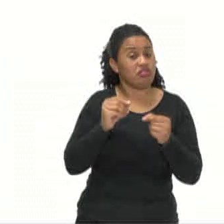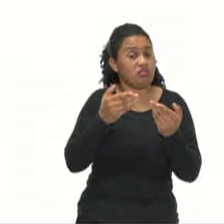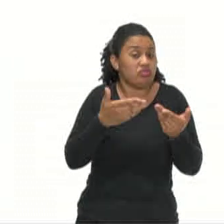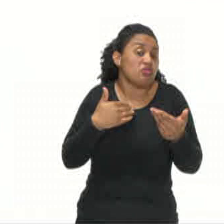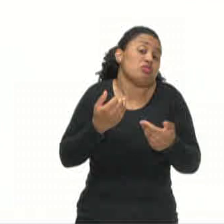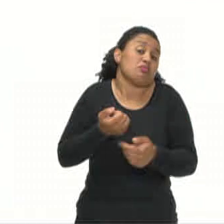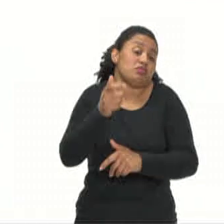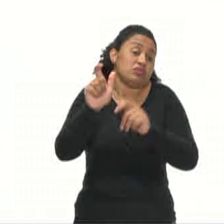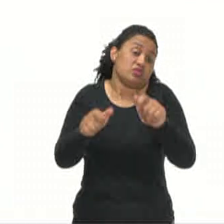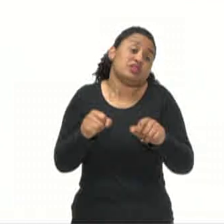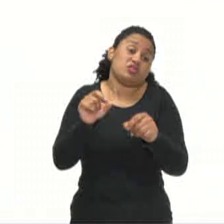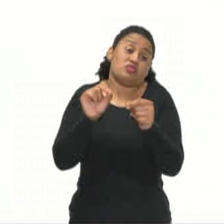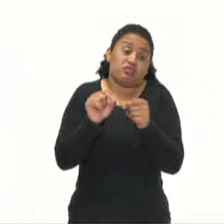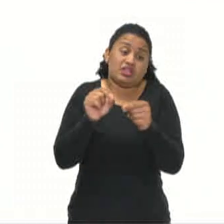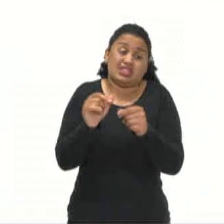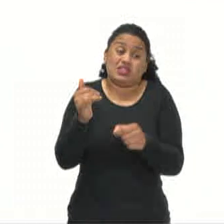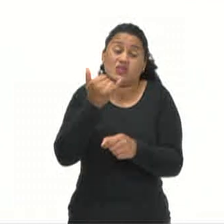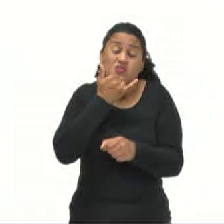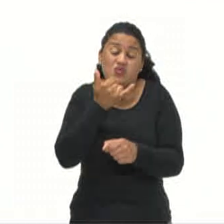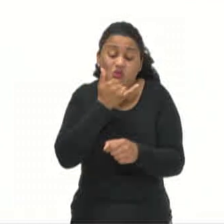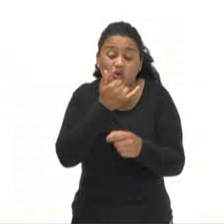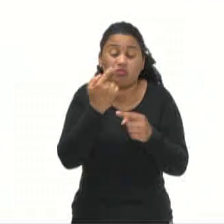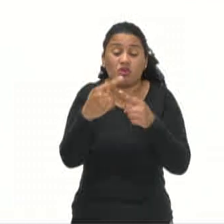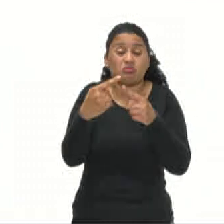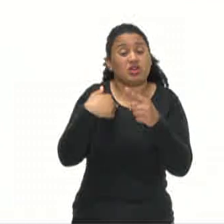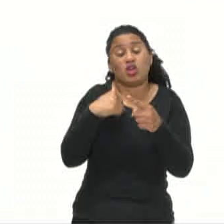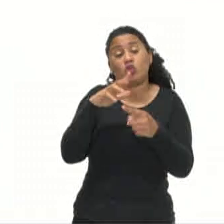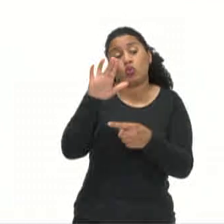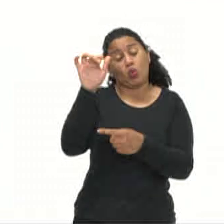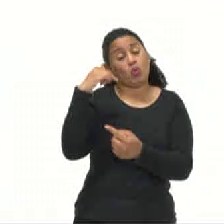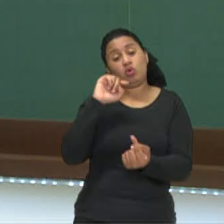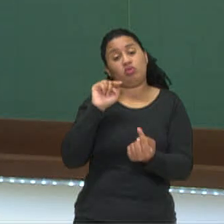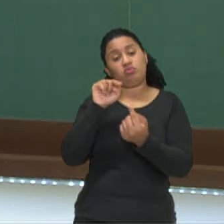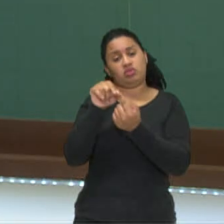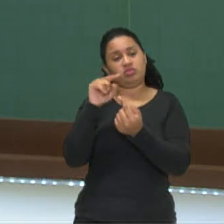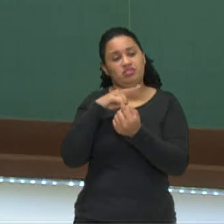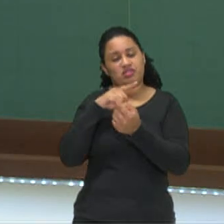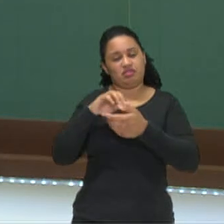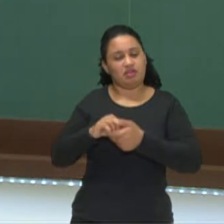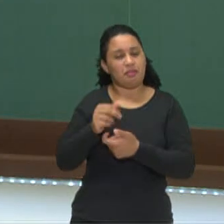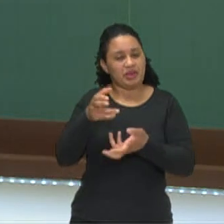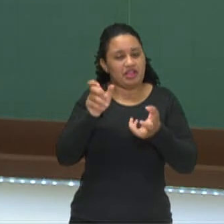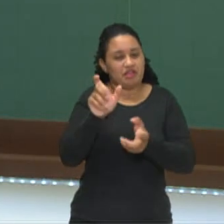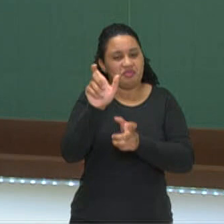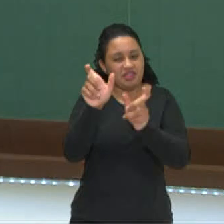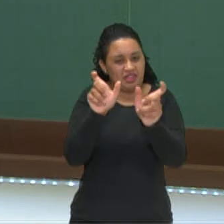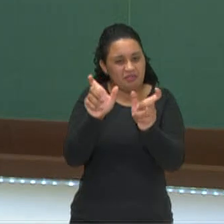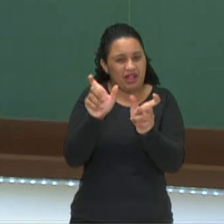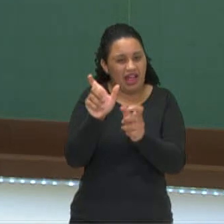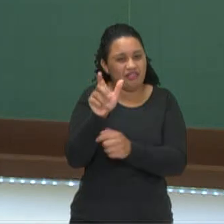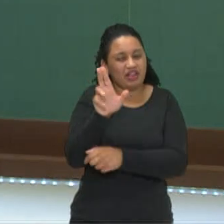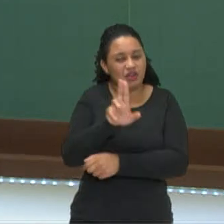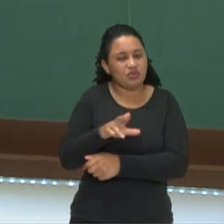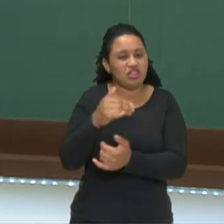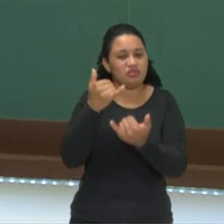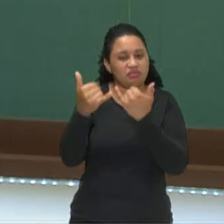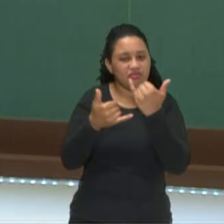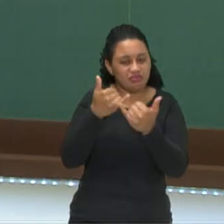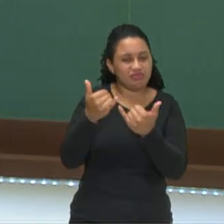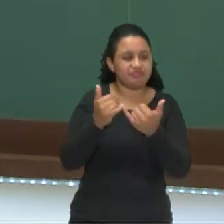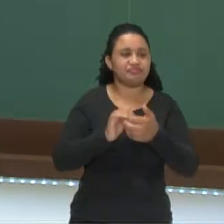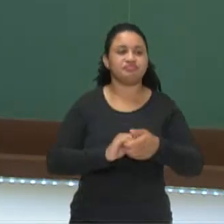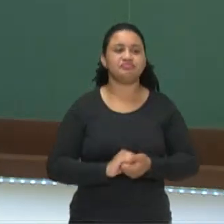fiz, mereço desculpas, pois nunca tive essa intenção. Veja que ele brinca com a palavra, né, escardinchar, que significa